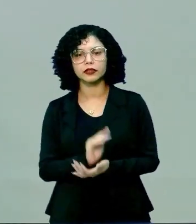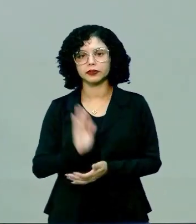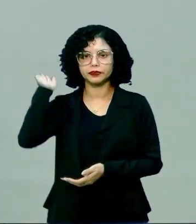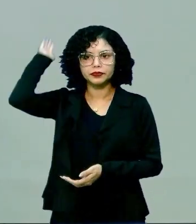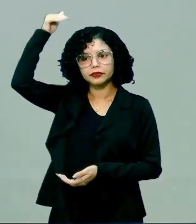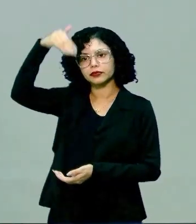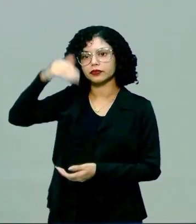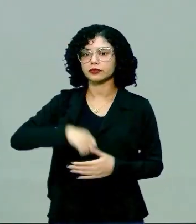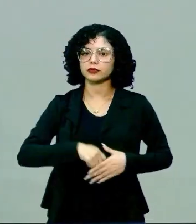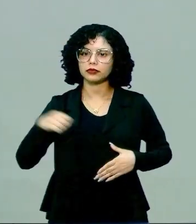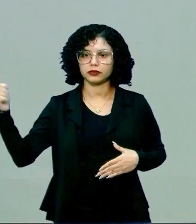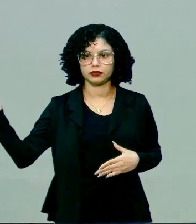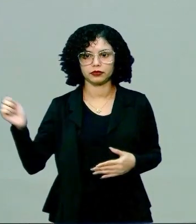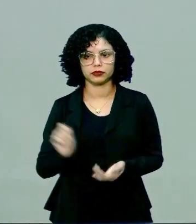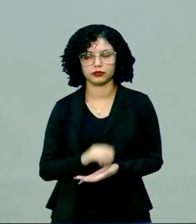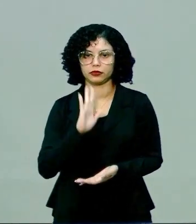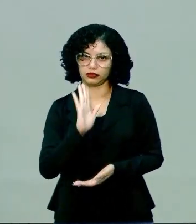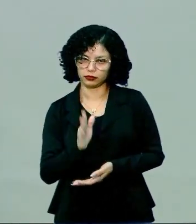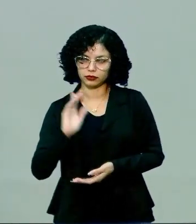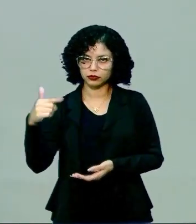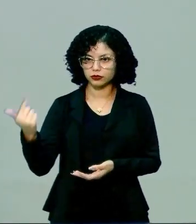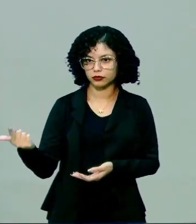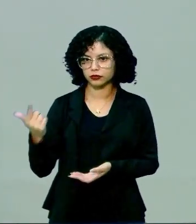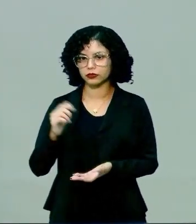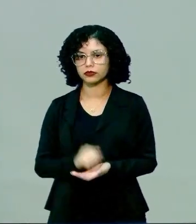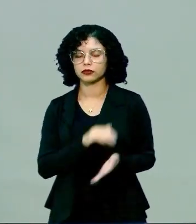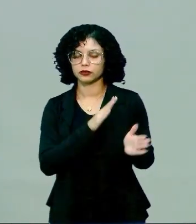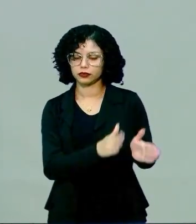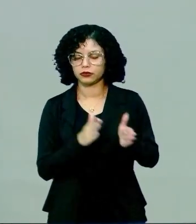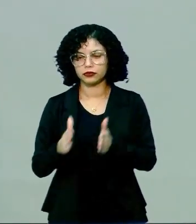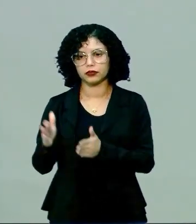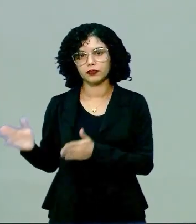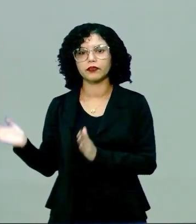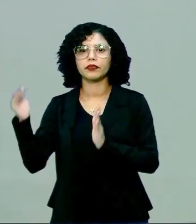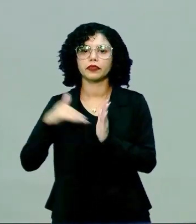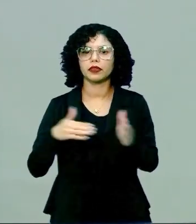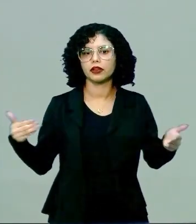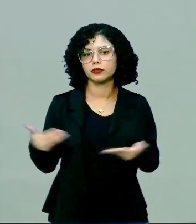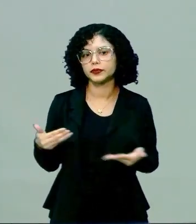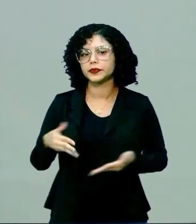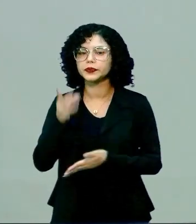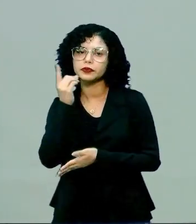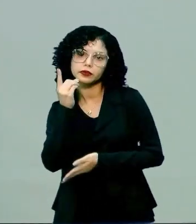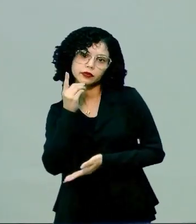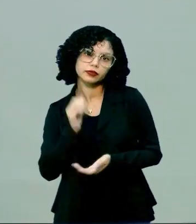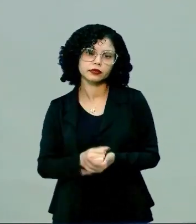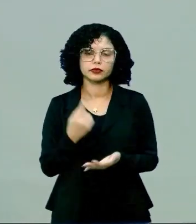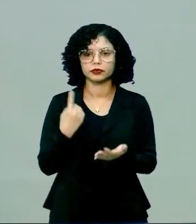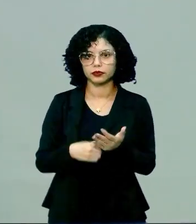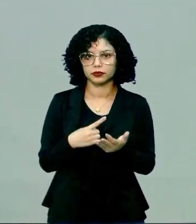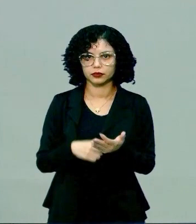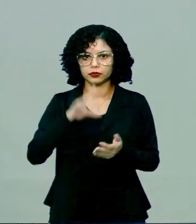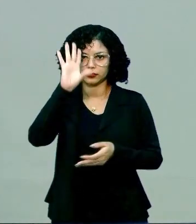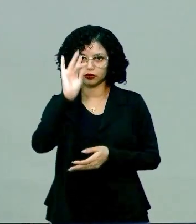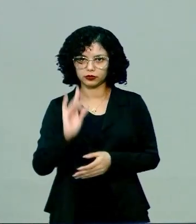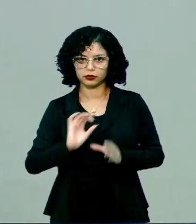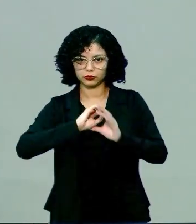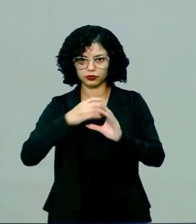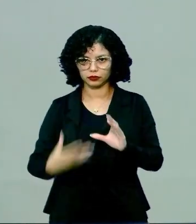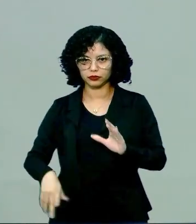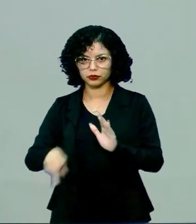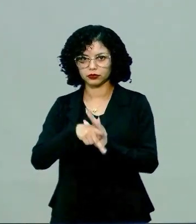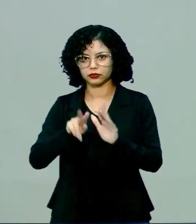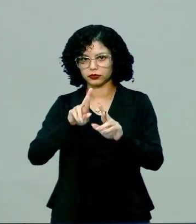da Espada. Já as outras fases que vêm até os dias atuais vão ser marcadas por